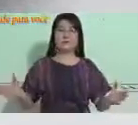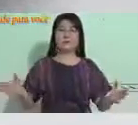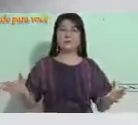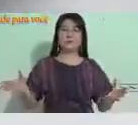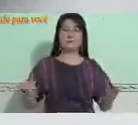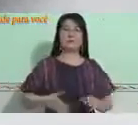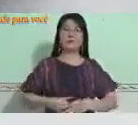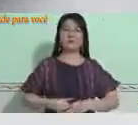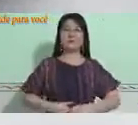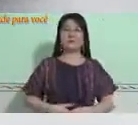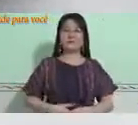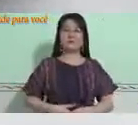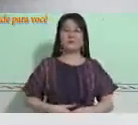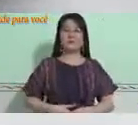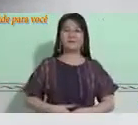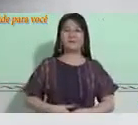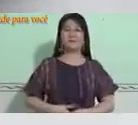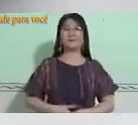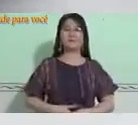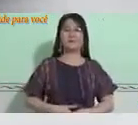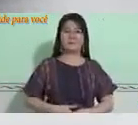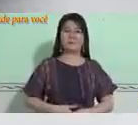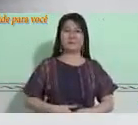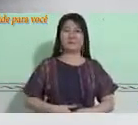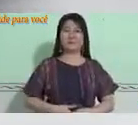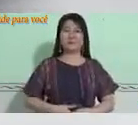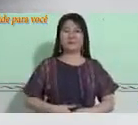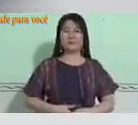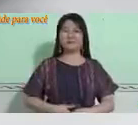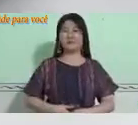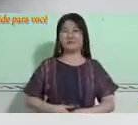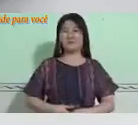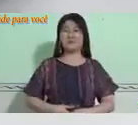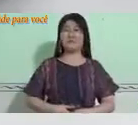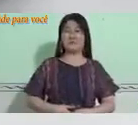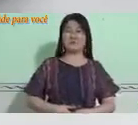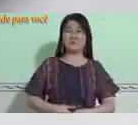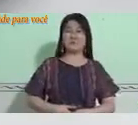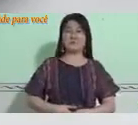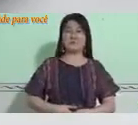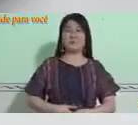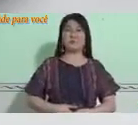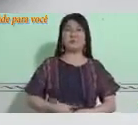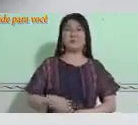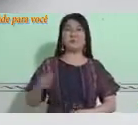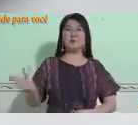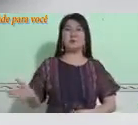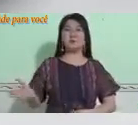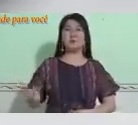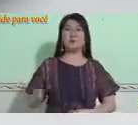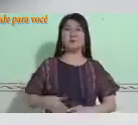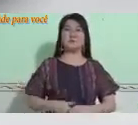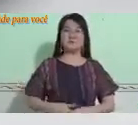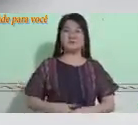Desta forma, vírgula, sempre que quiser investigar uma causa de formigamento na orosto ou cabeça, vírgula, o médico deverá pesquisar a